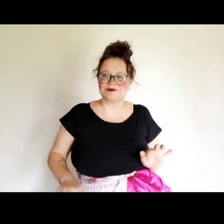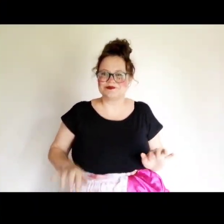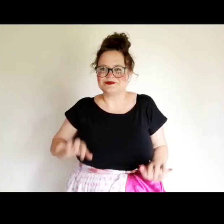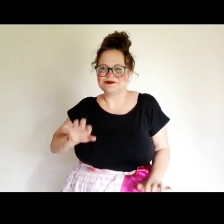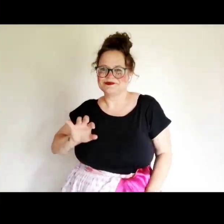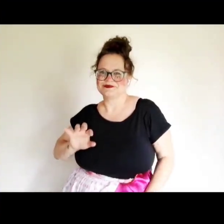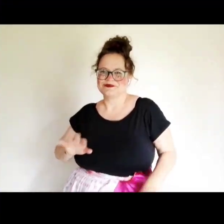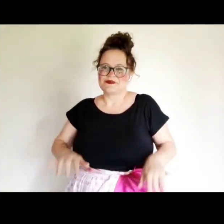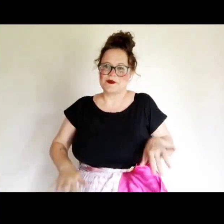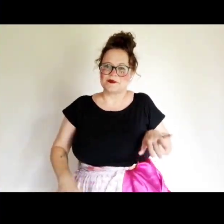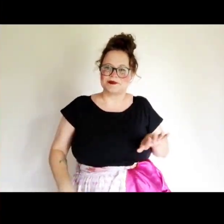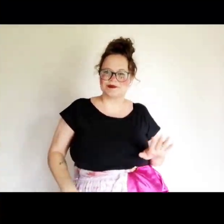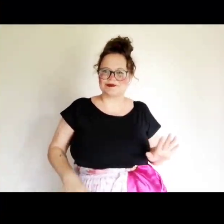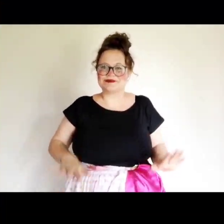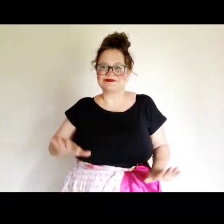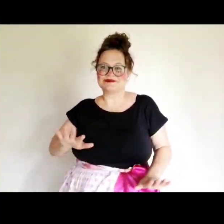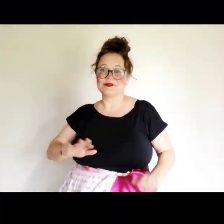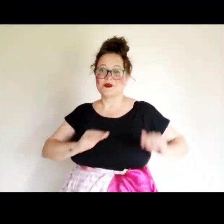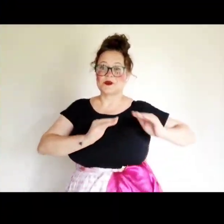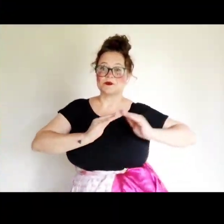Boneca de pano.